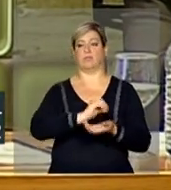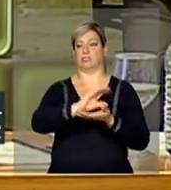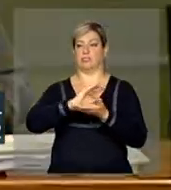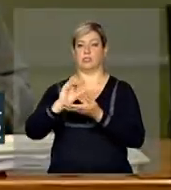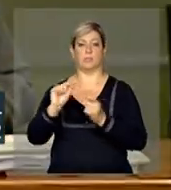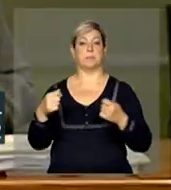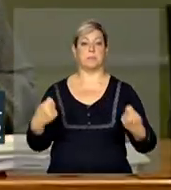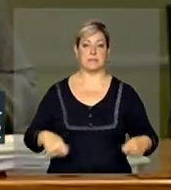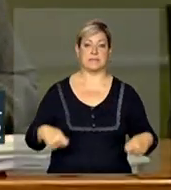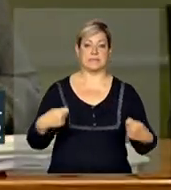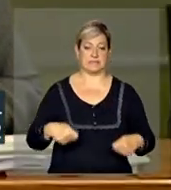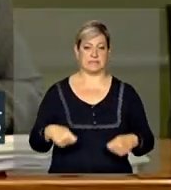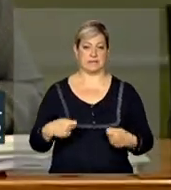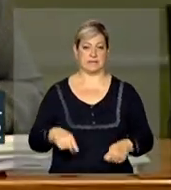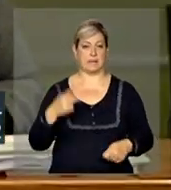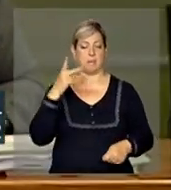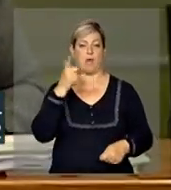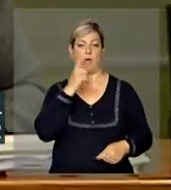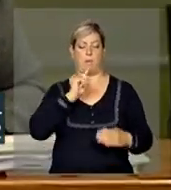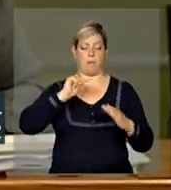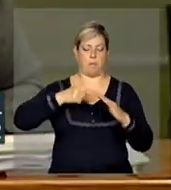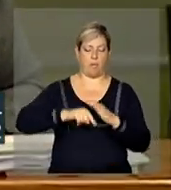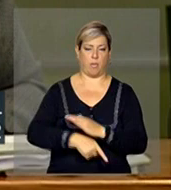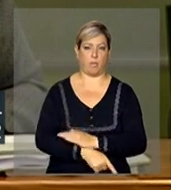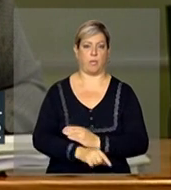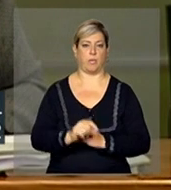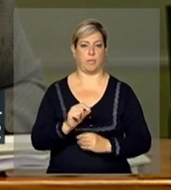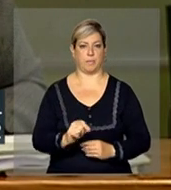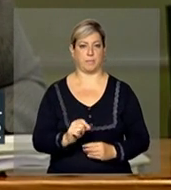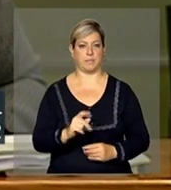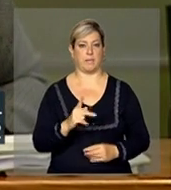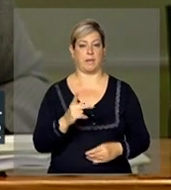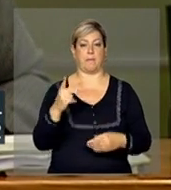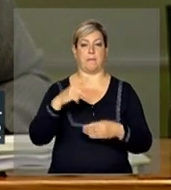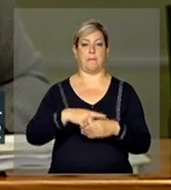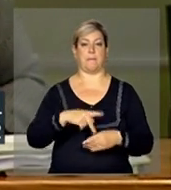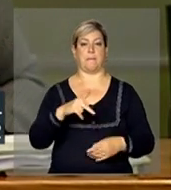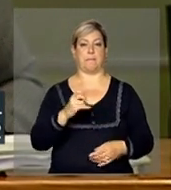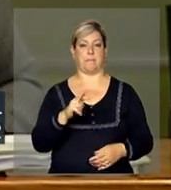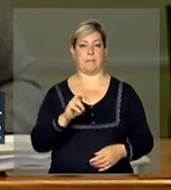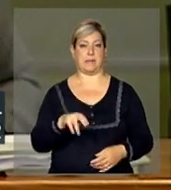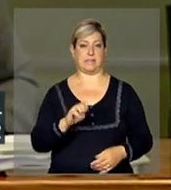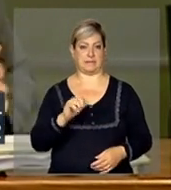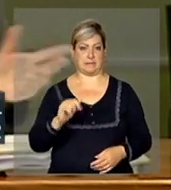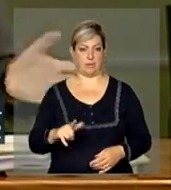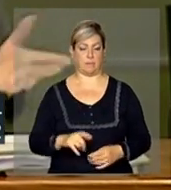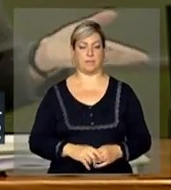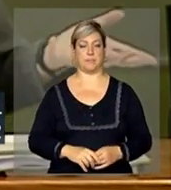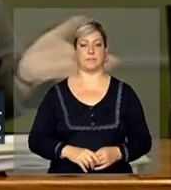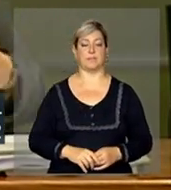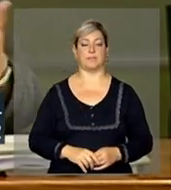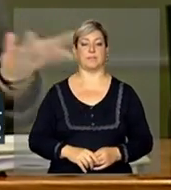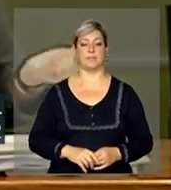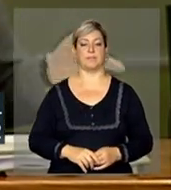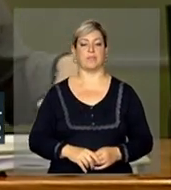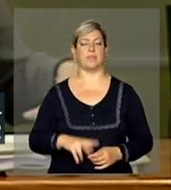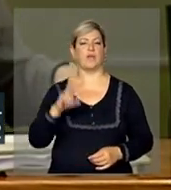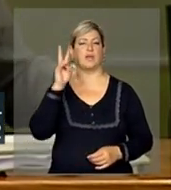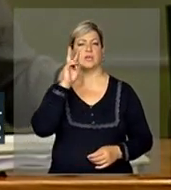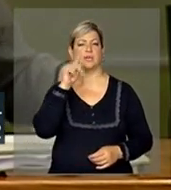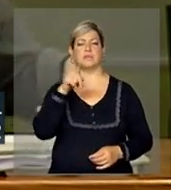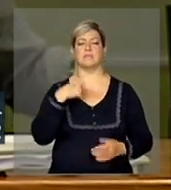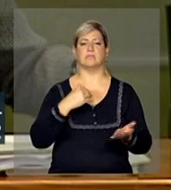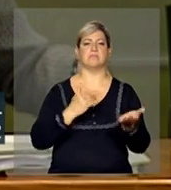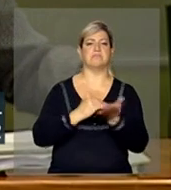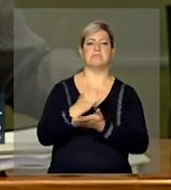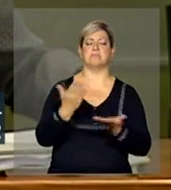necessários para exploração do pré-sal. Em relação aos aumentos, não entendi, dos militares. Os